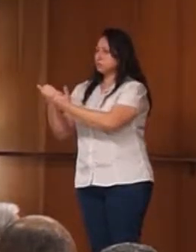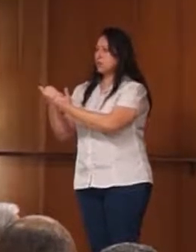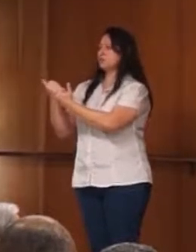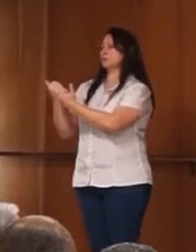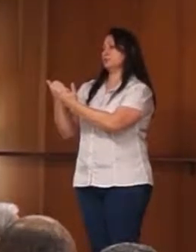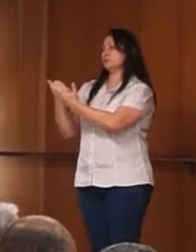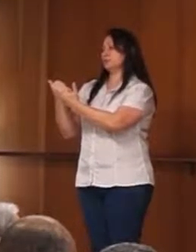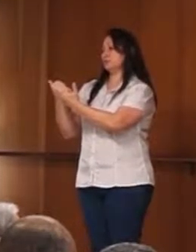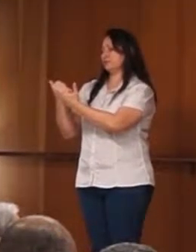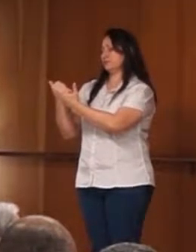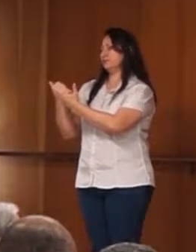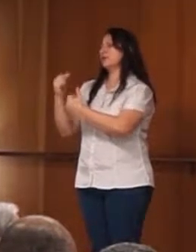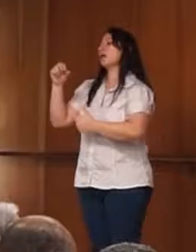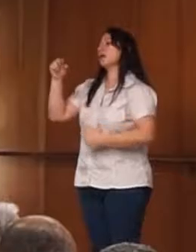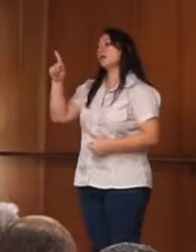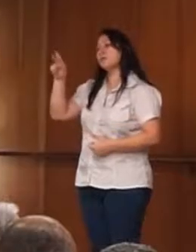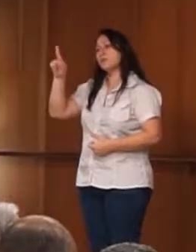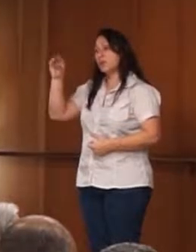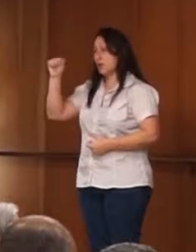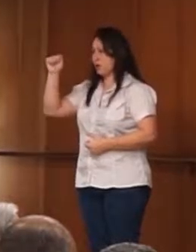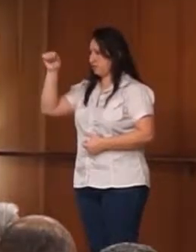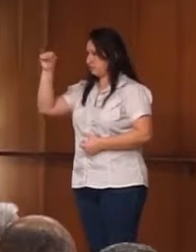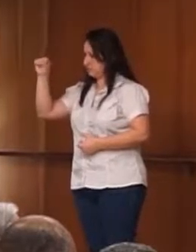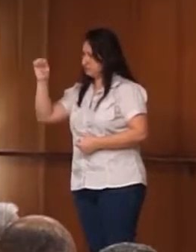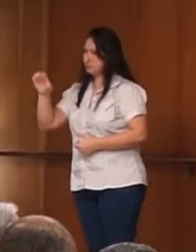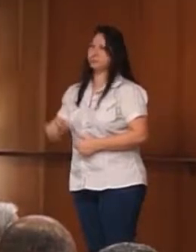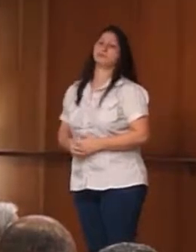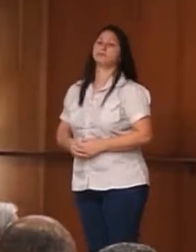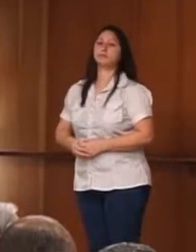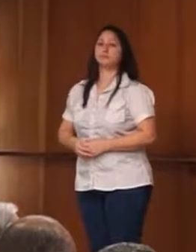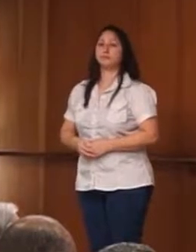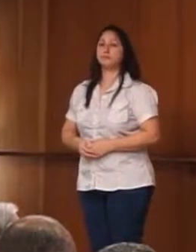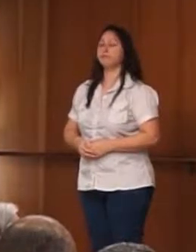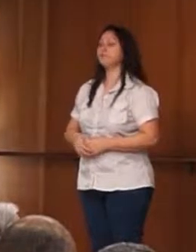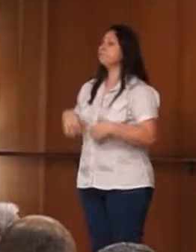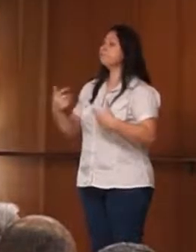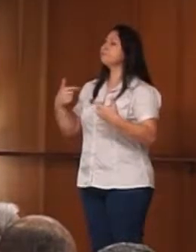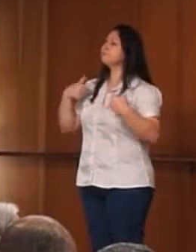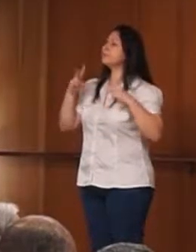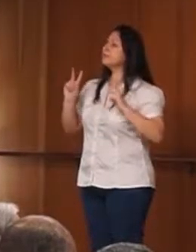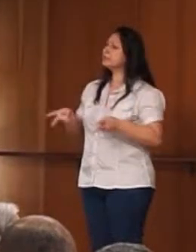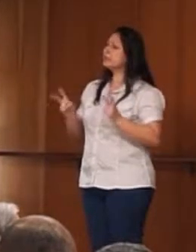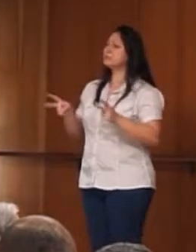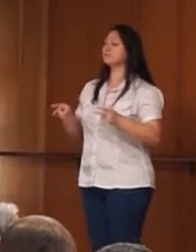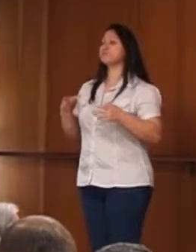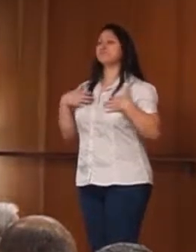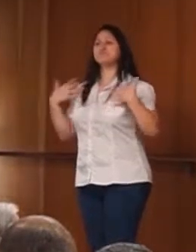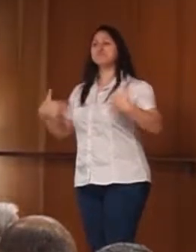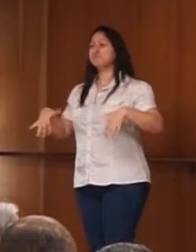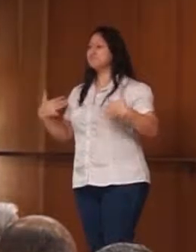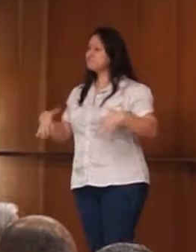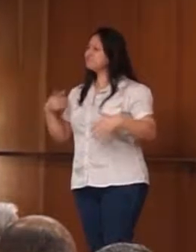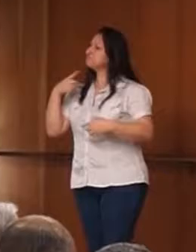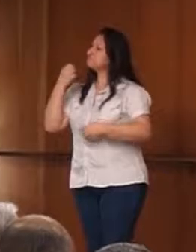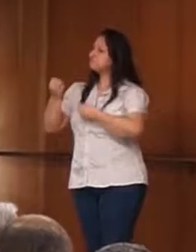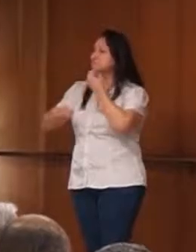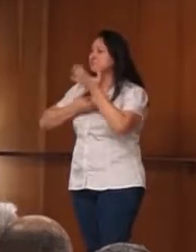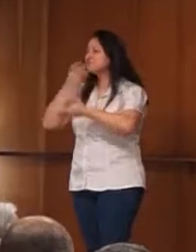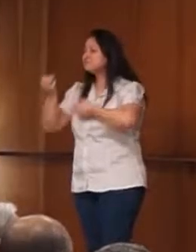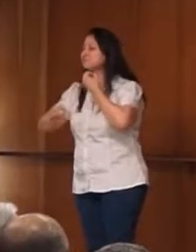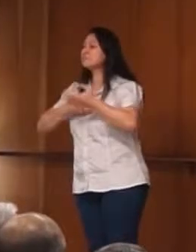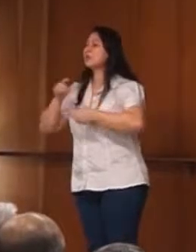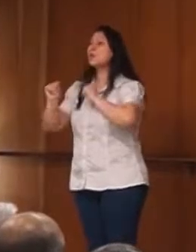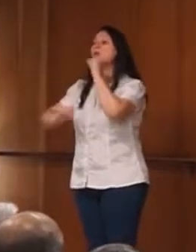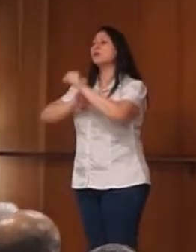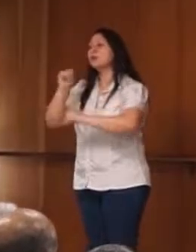PROAS. Gente, eu me sinto assim, sempre muito à vontade para falar sobre o tema são ações afirmativas,